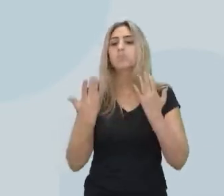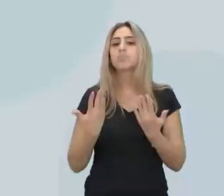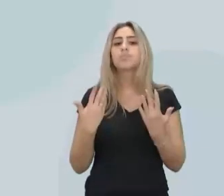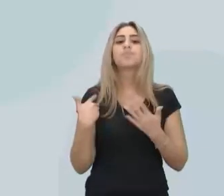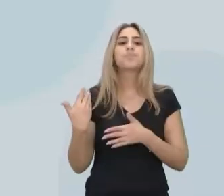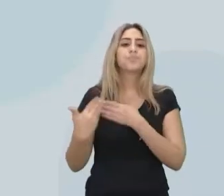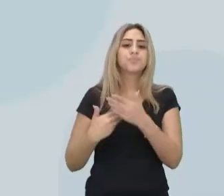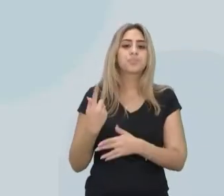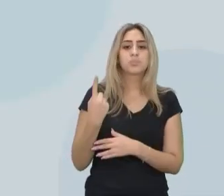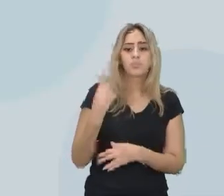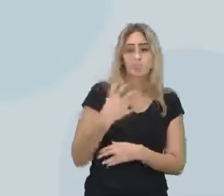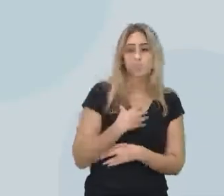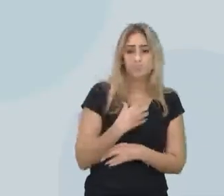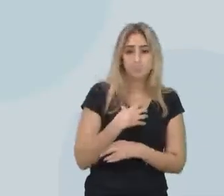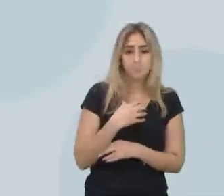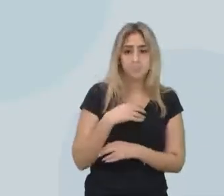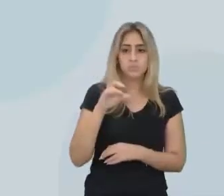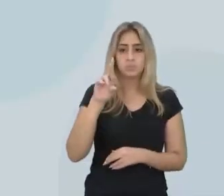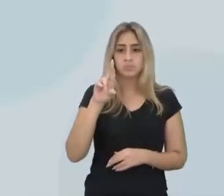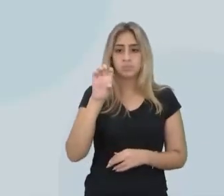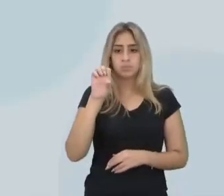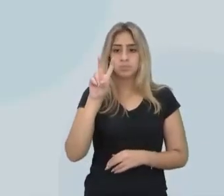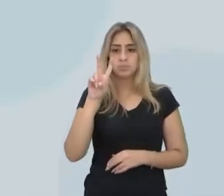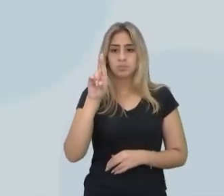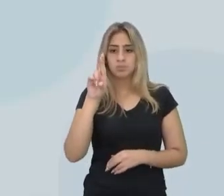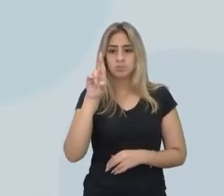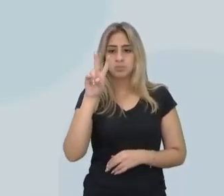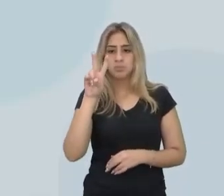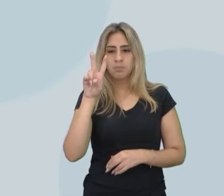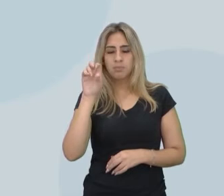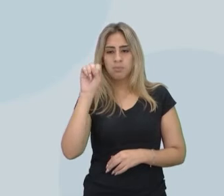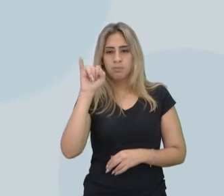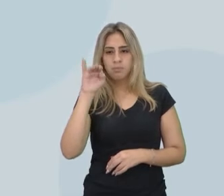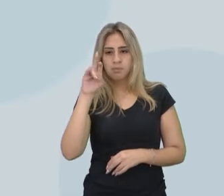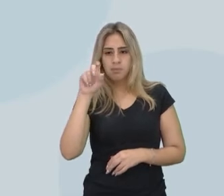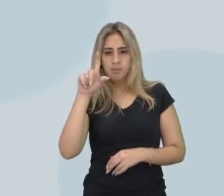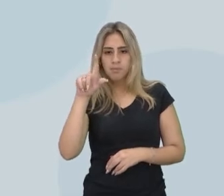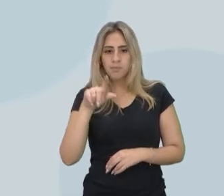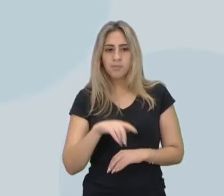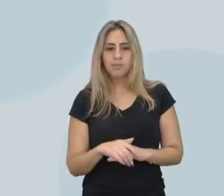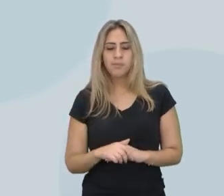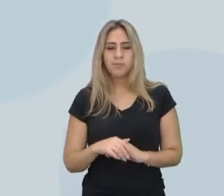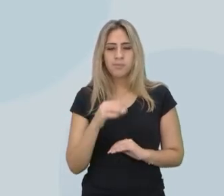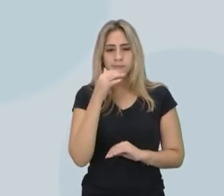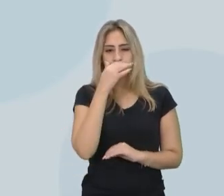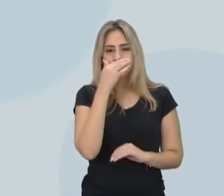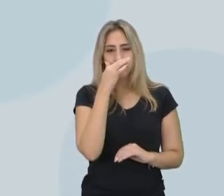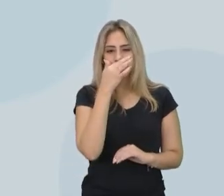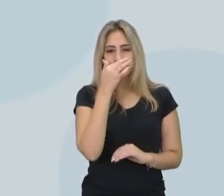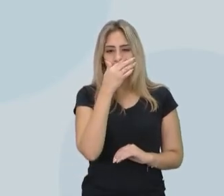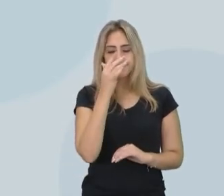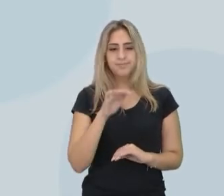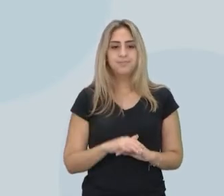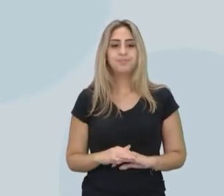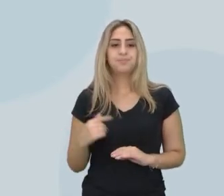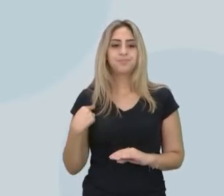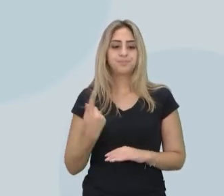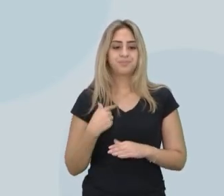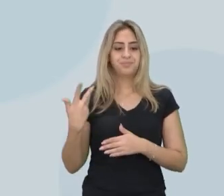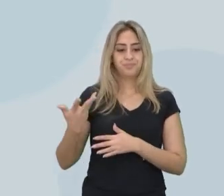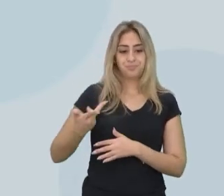quando, em uma reação reversível, né, que é aquela reação que ela acontece nos dois sentidos,